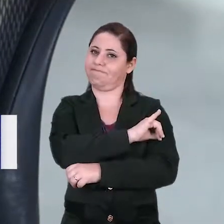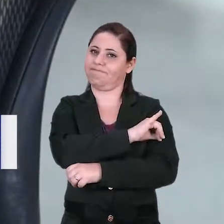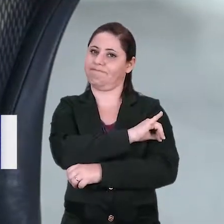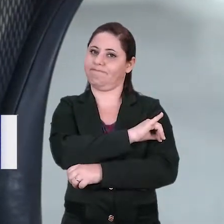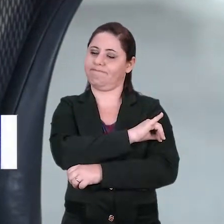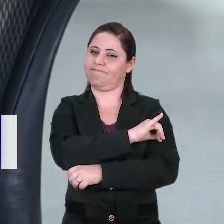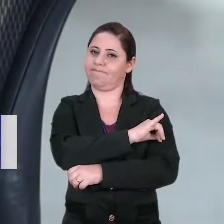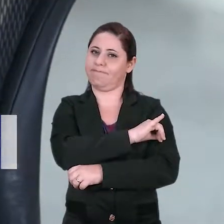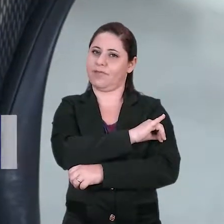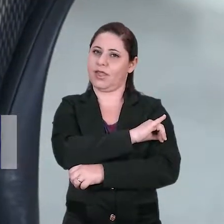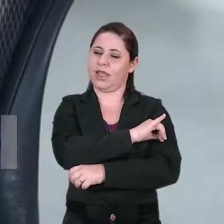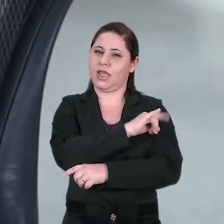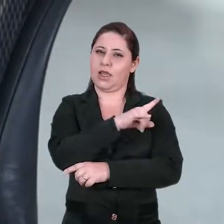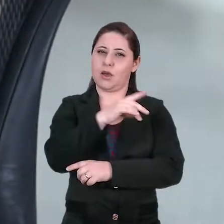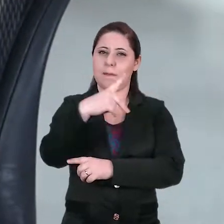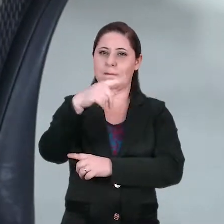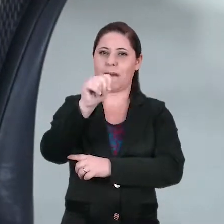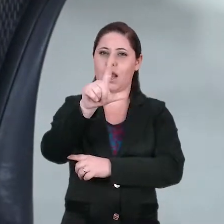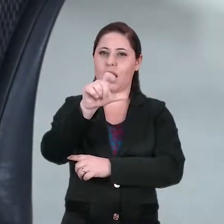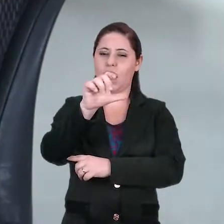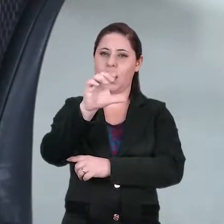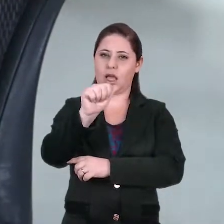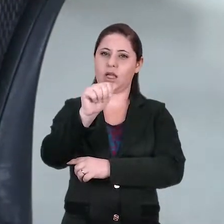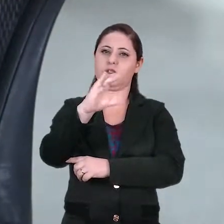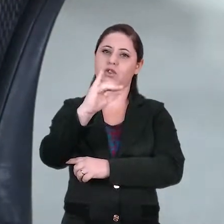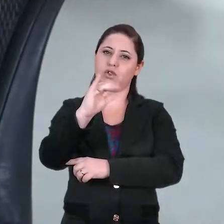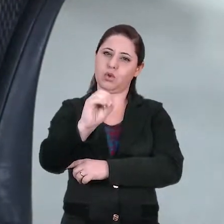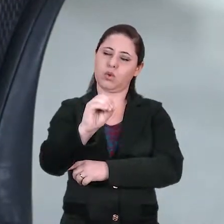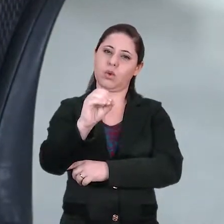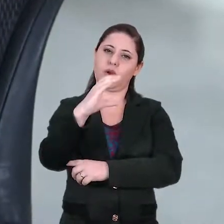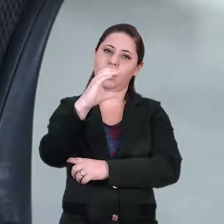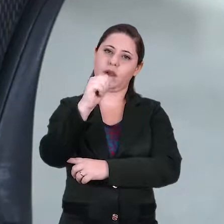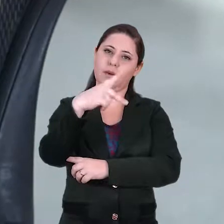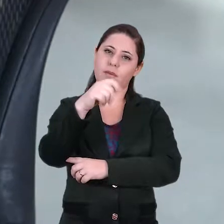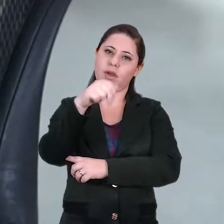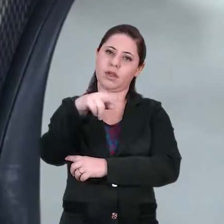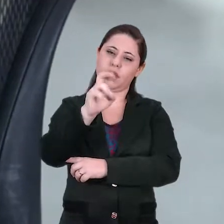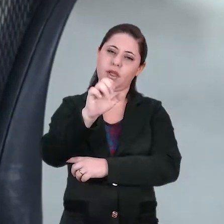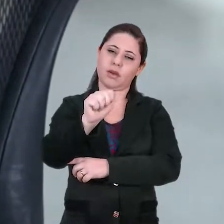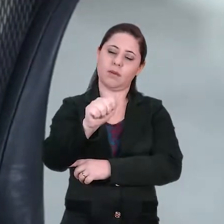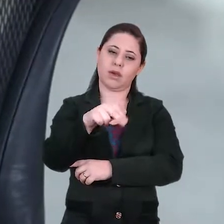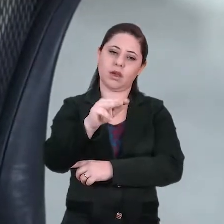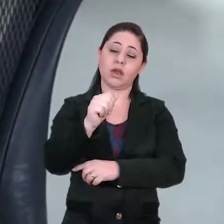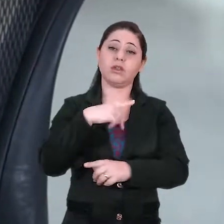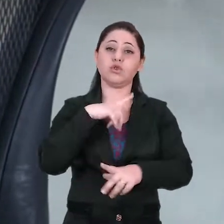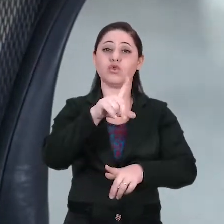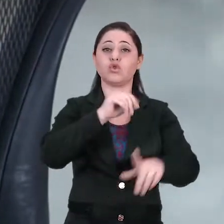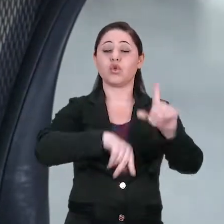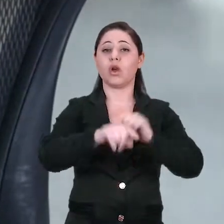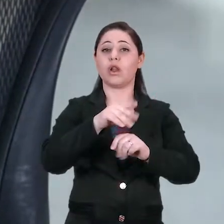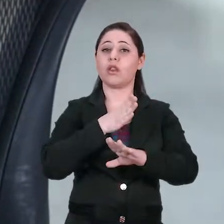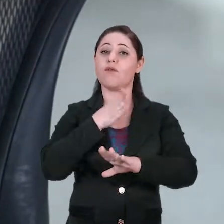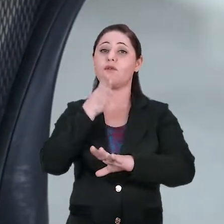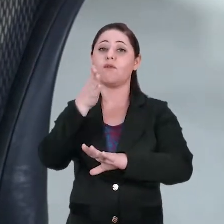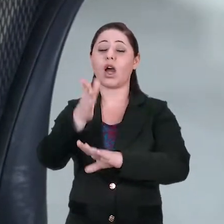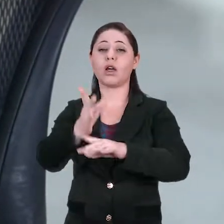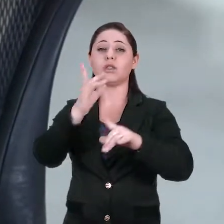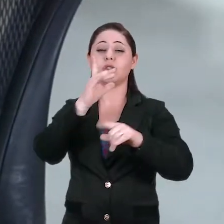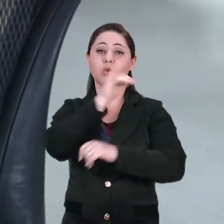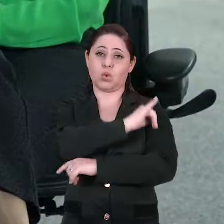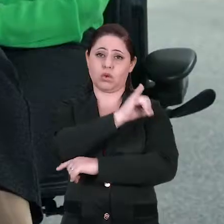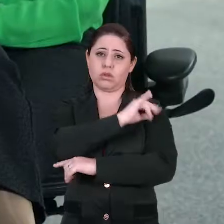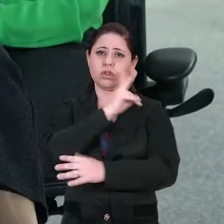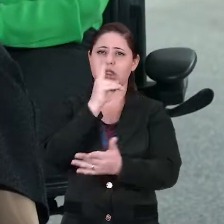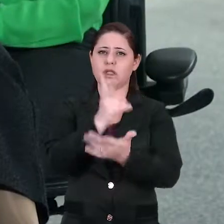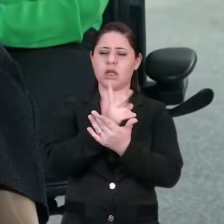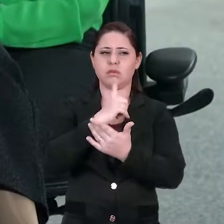Janeiro e no Palácio Capanema até. E nós fomos escolhidos pela turma, Maria Elisa e eu, para irmos